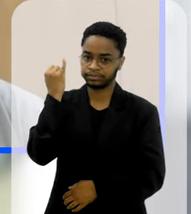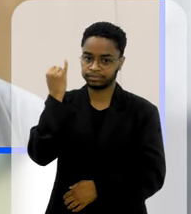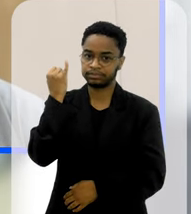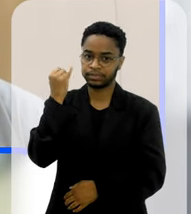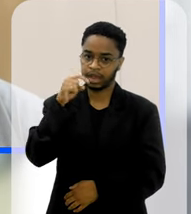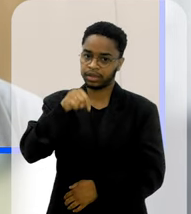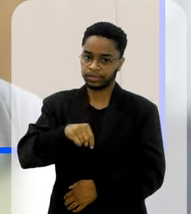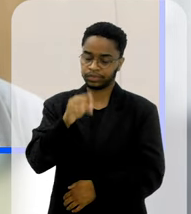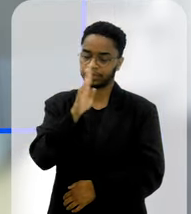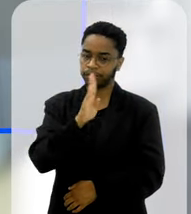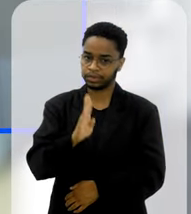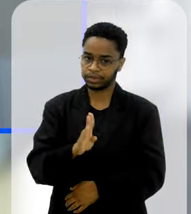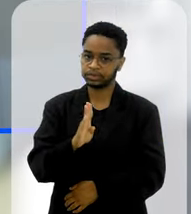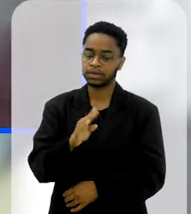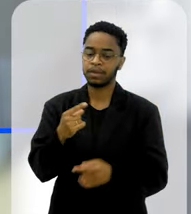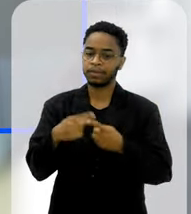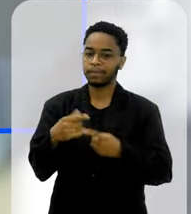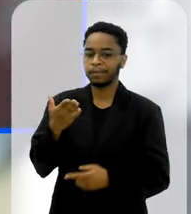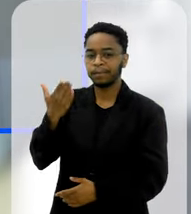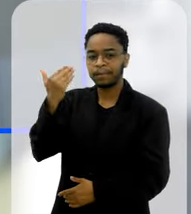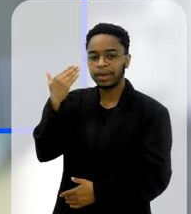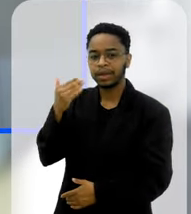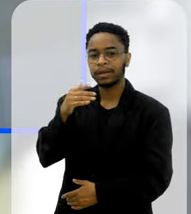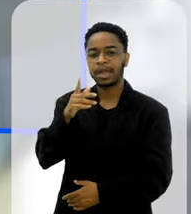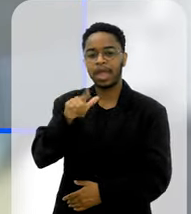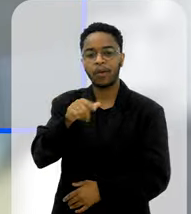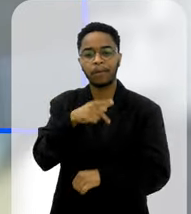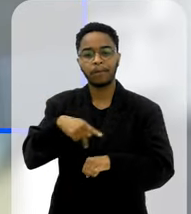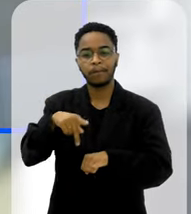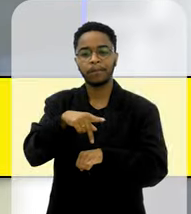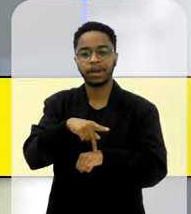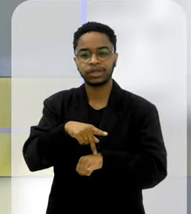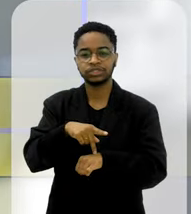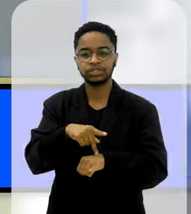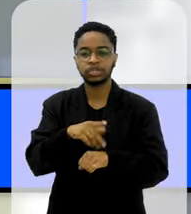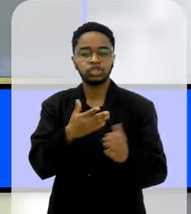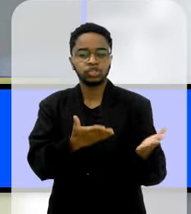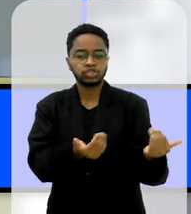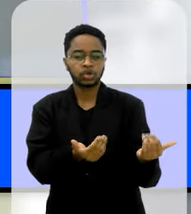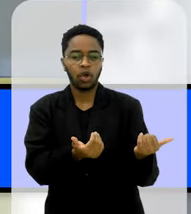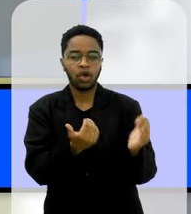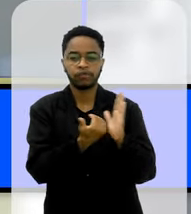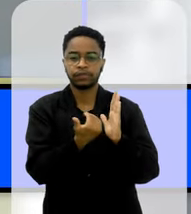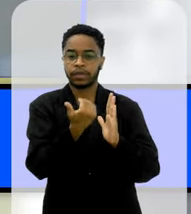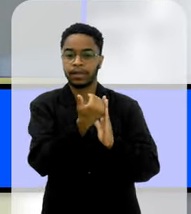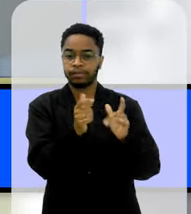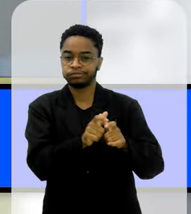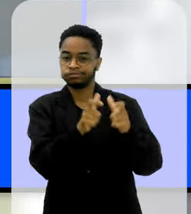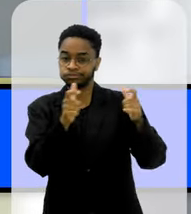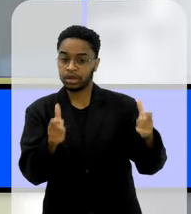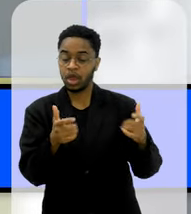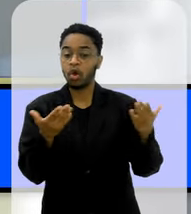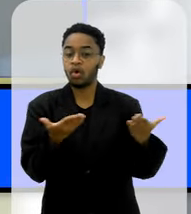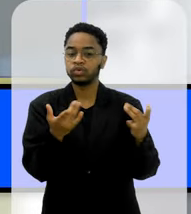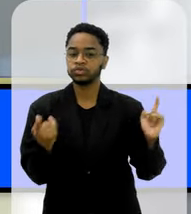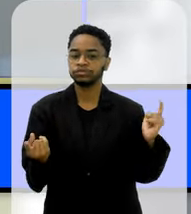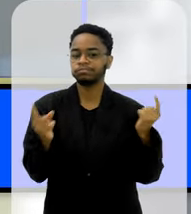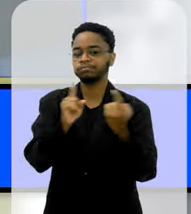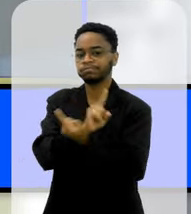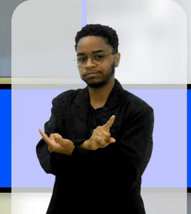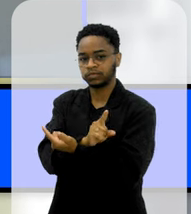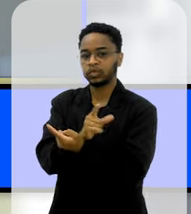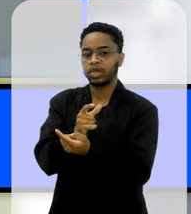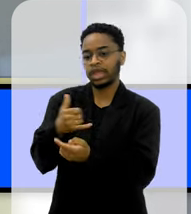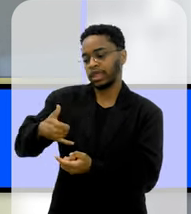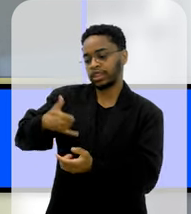tão importante, né? No Brasil, que há algum tempo atrás era o país do futuro, o país da garotada, e hoje nós vemos essa